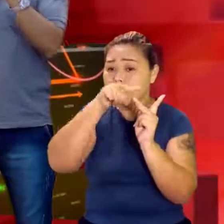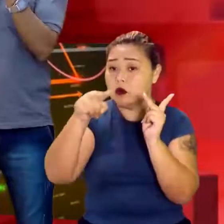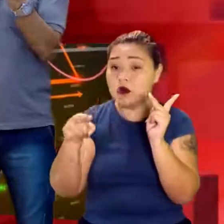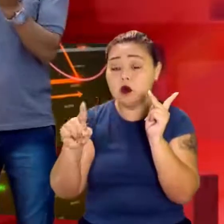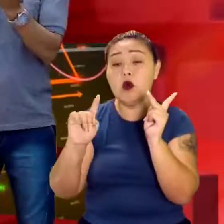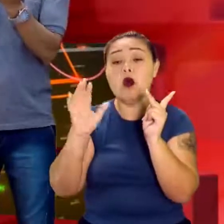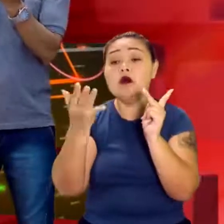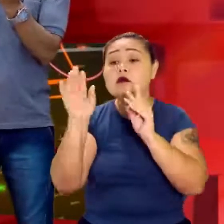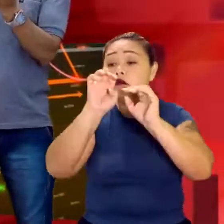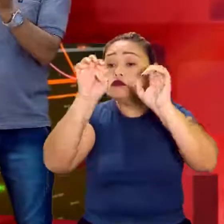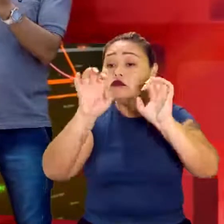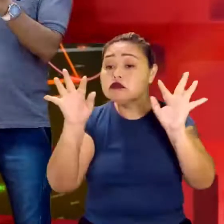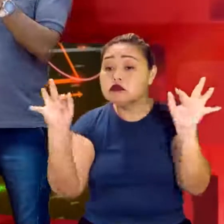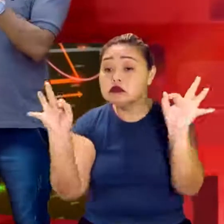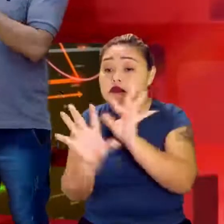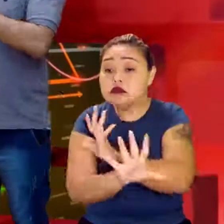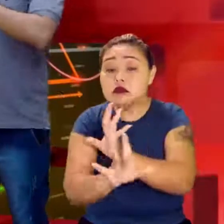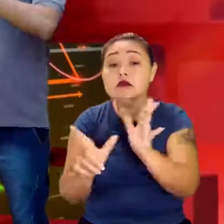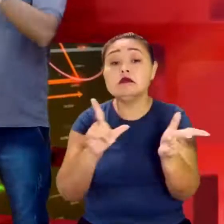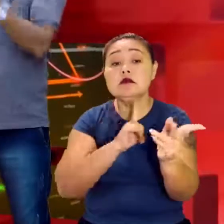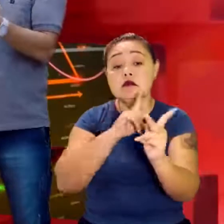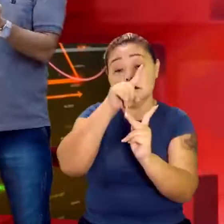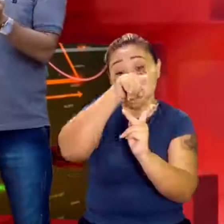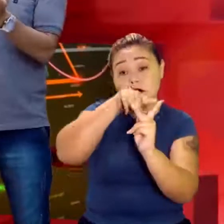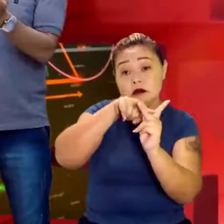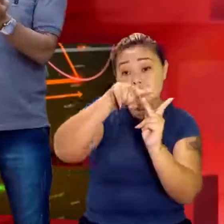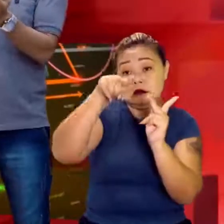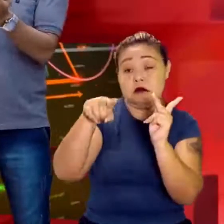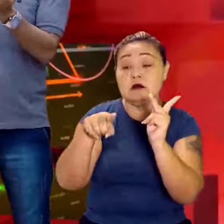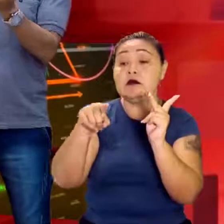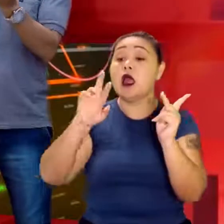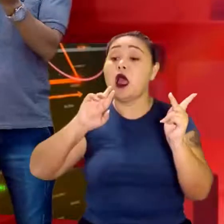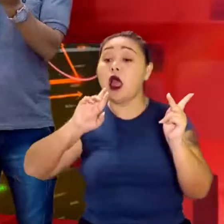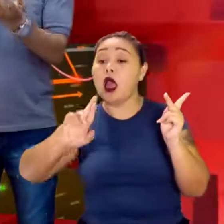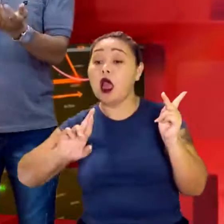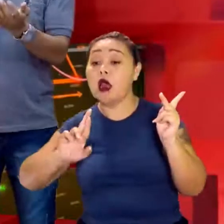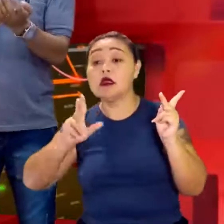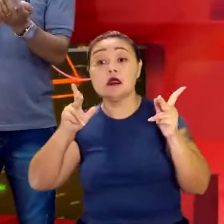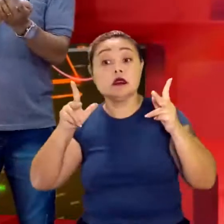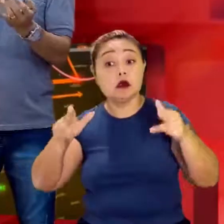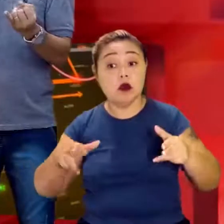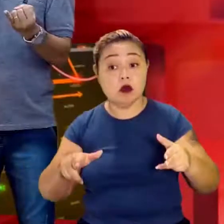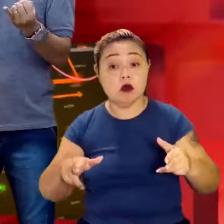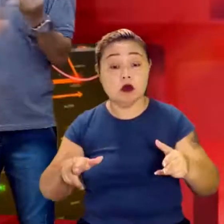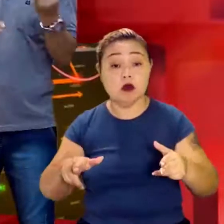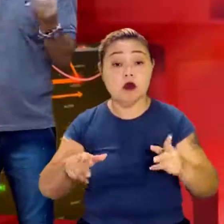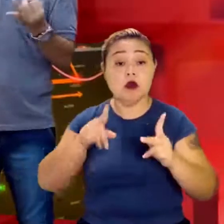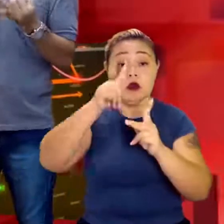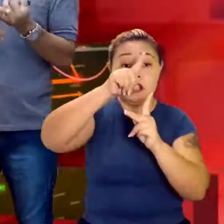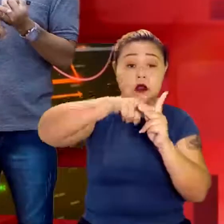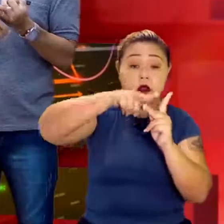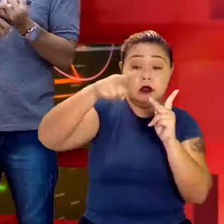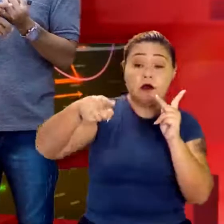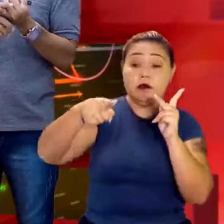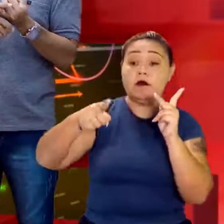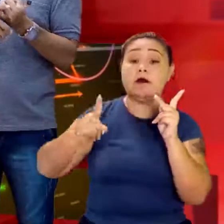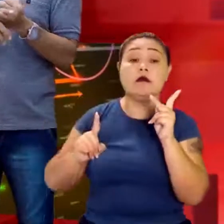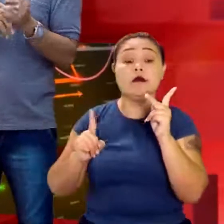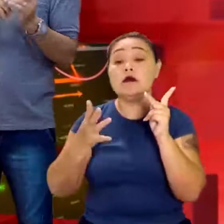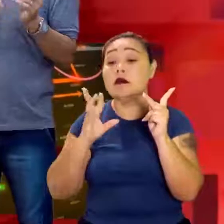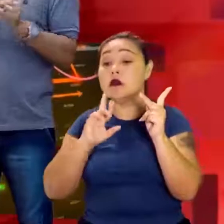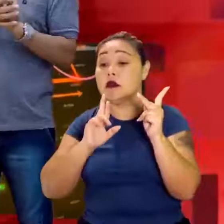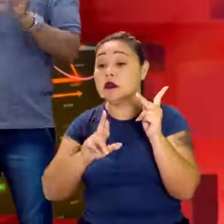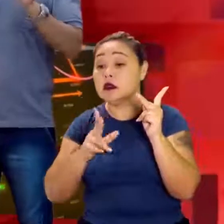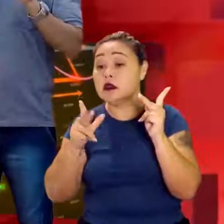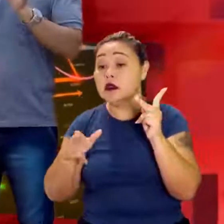aqui na estrutura total, nós chamamos de o radical. A raiz tem que ser igual. Tá? Tanto o índice como o radicando. E